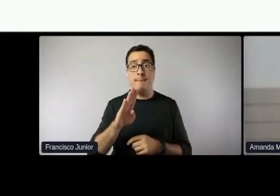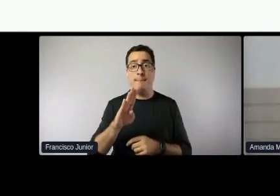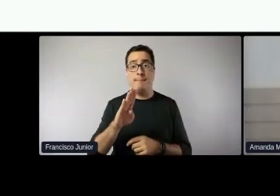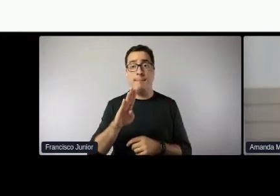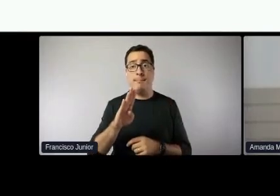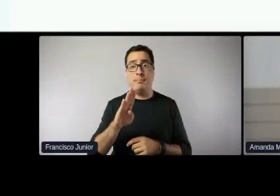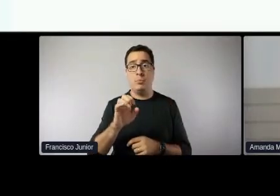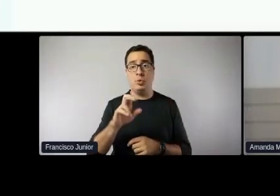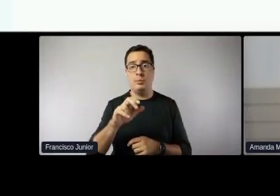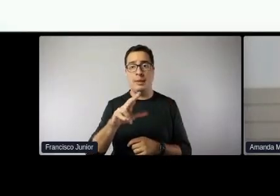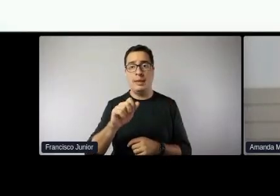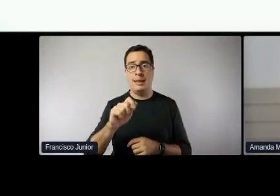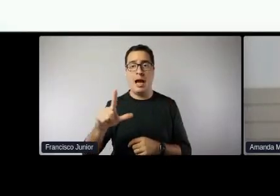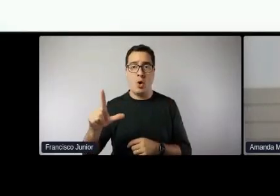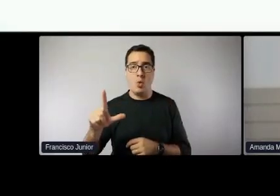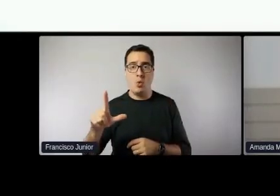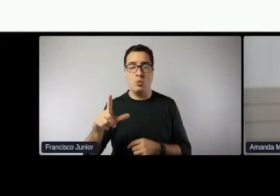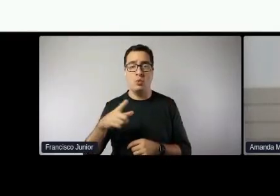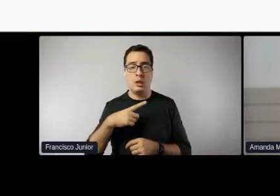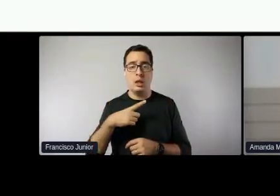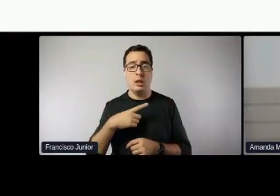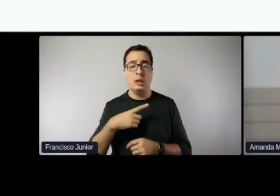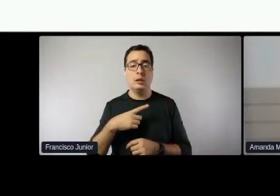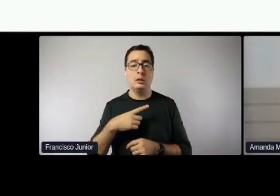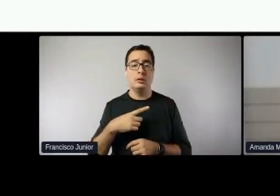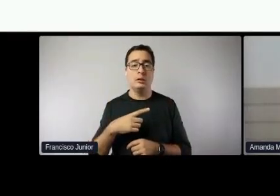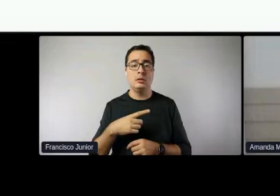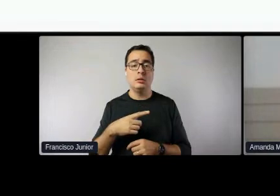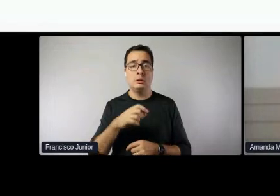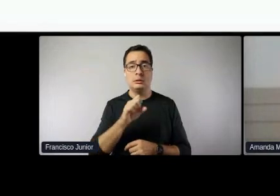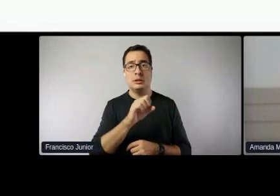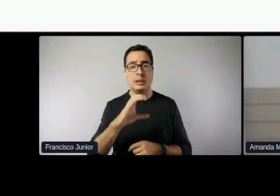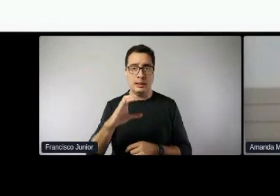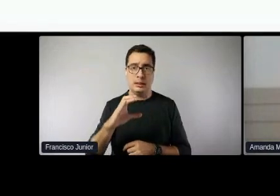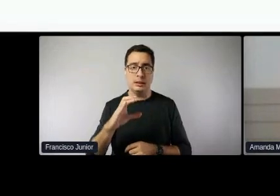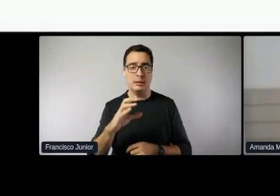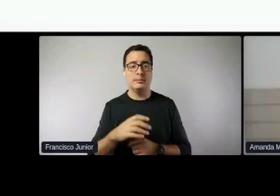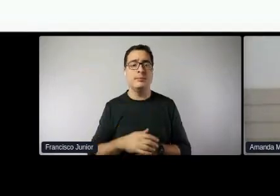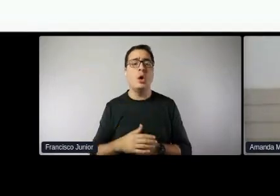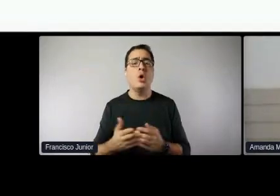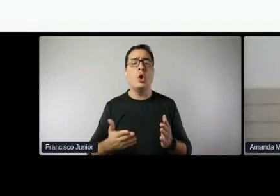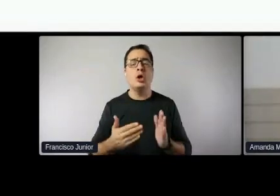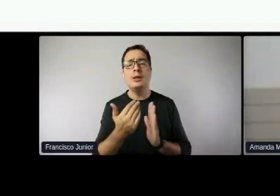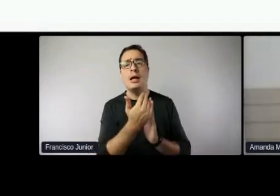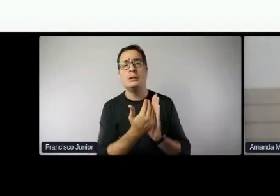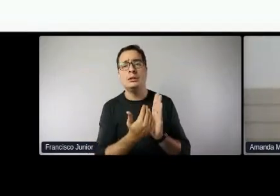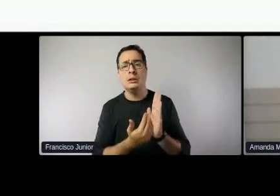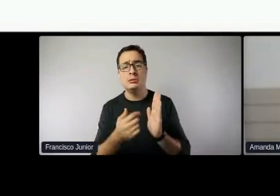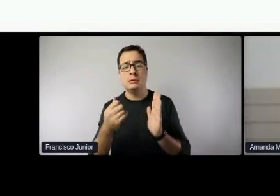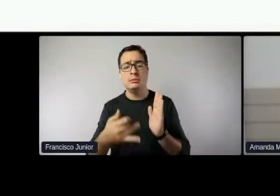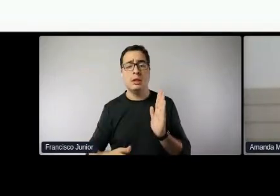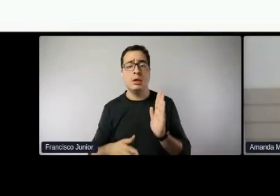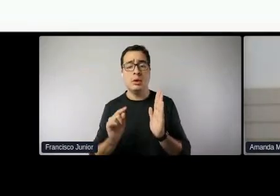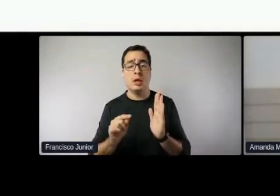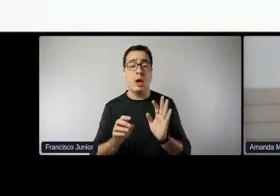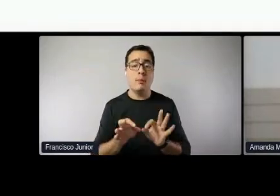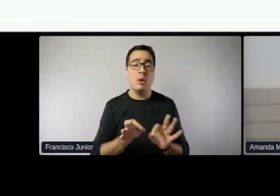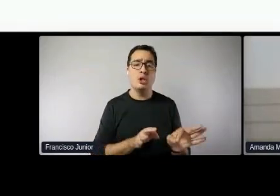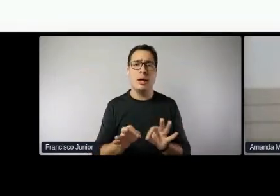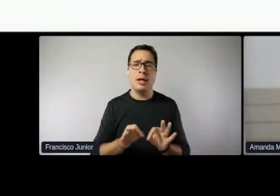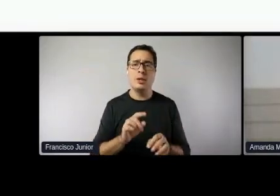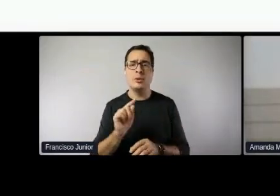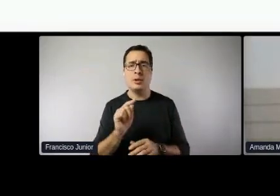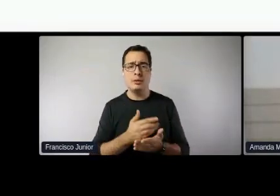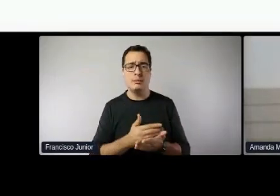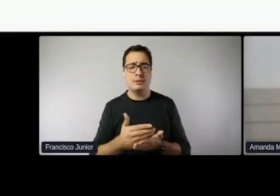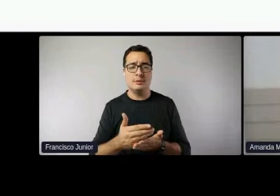e a gente vai chegar aqui no projeto que a gente montou. O que a gente trouxe de agenda hoje? A gente vai falar um pouco sobre o que é o projeto, então começar logo